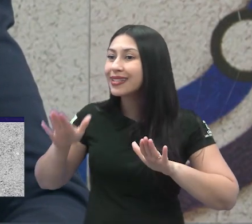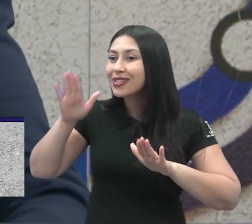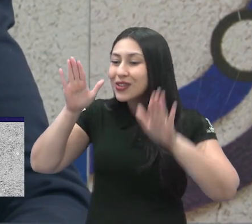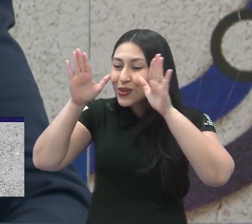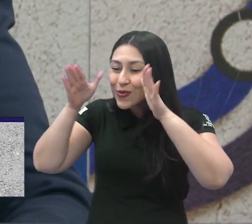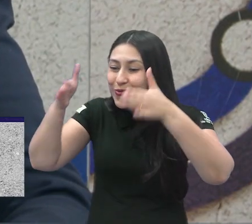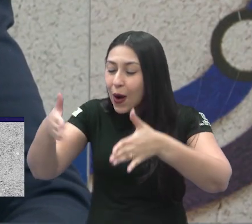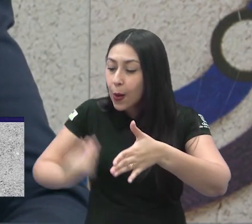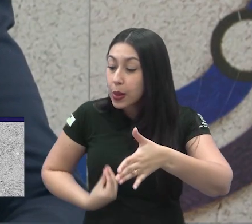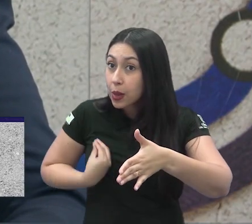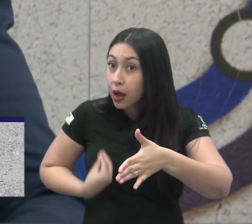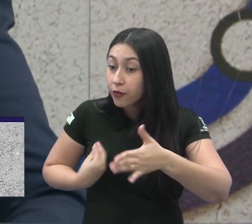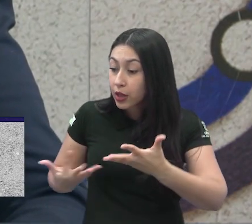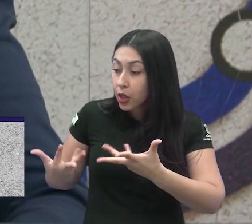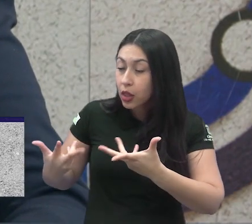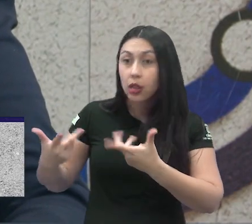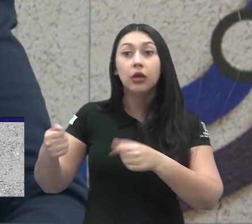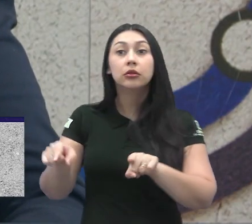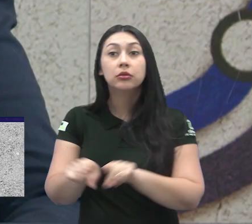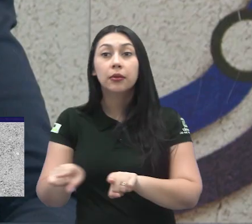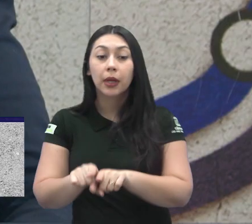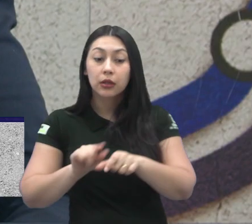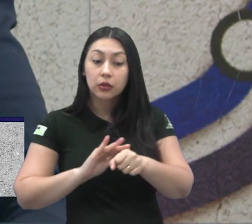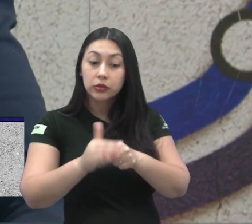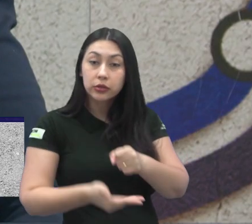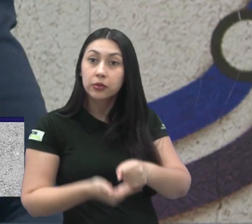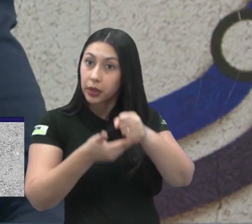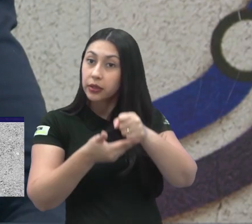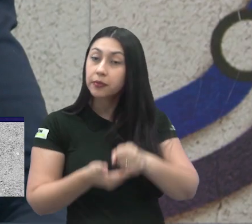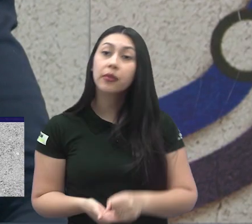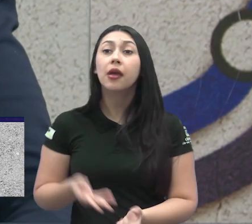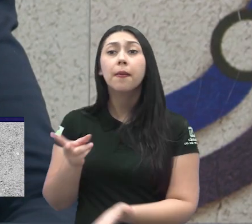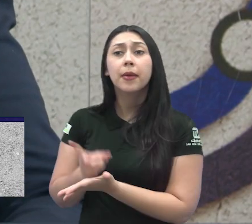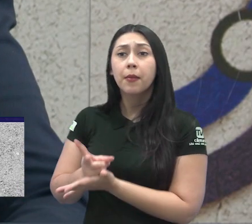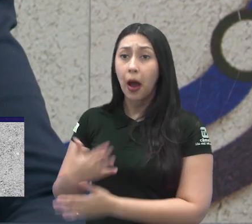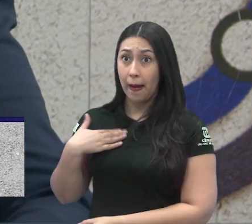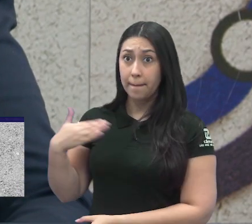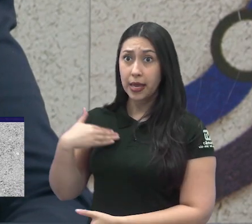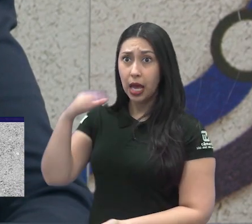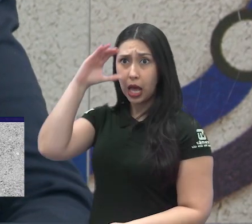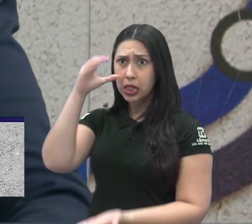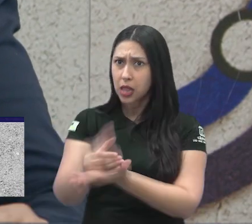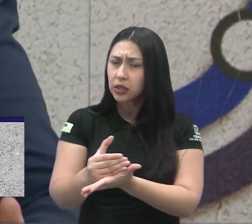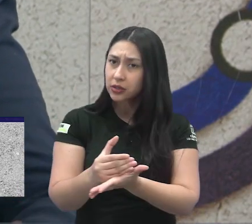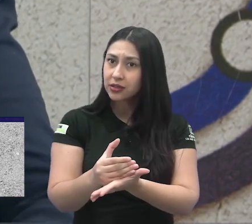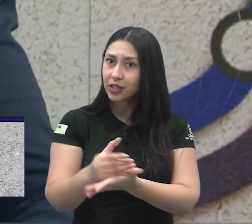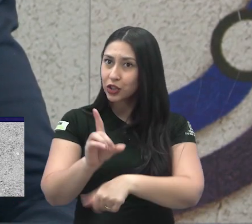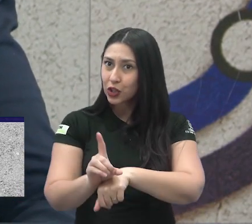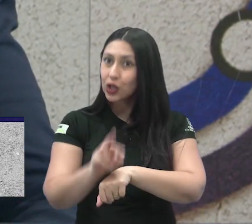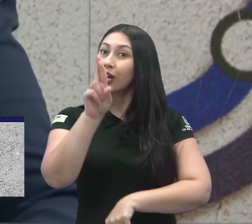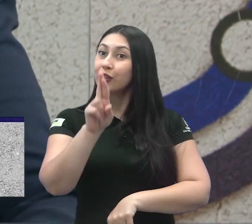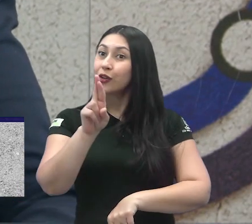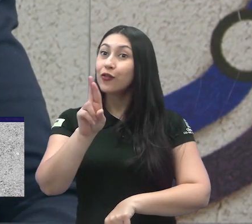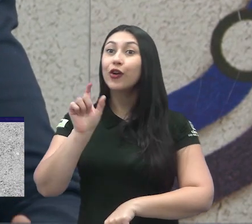bem-estar animal e na sustentabilidade. Inclusive, a minha tese de doutorado foi justamente para